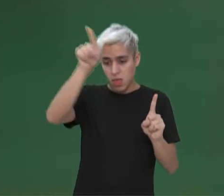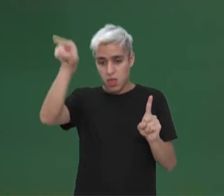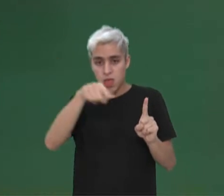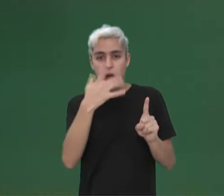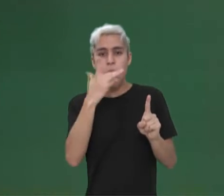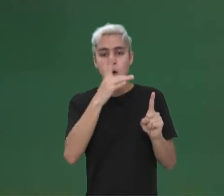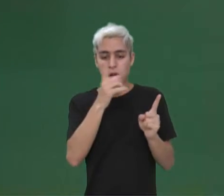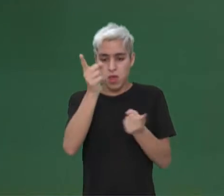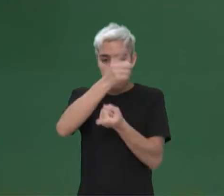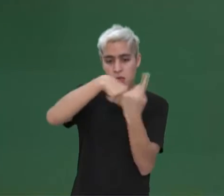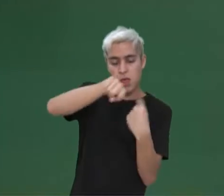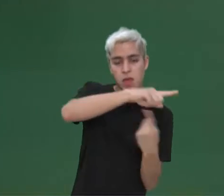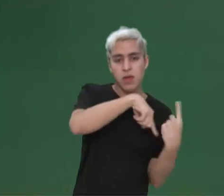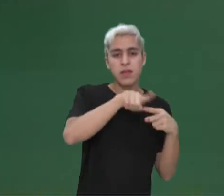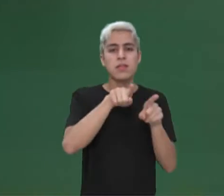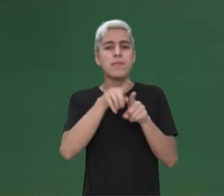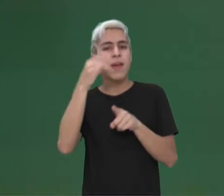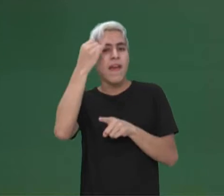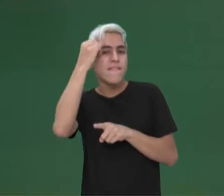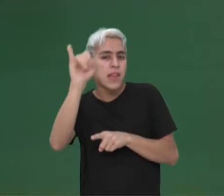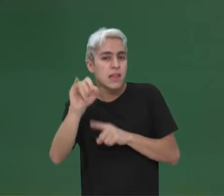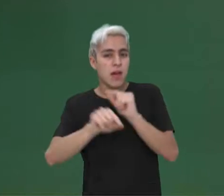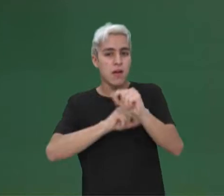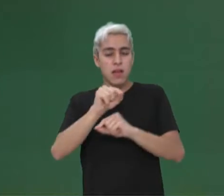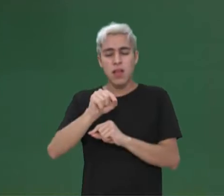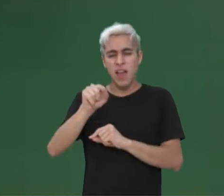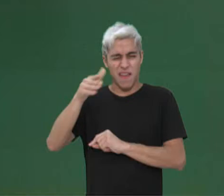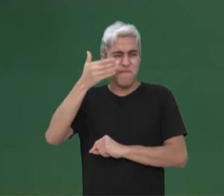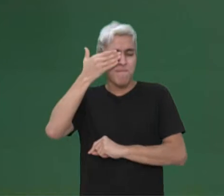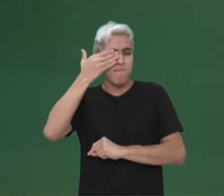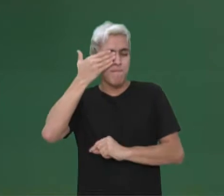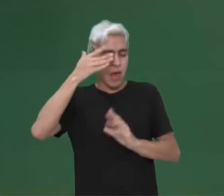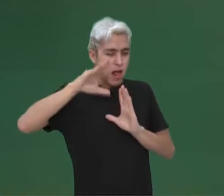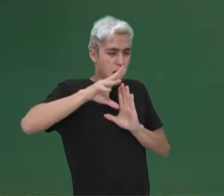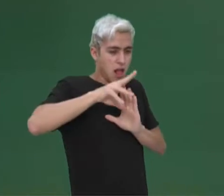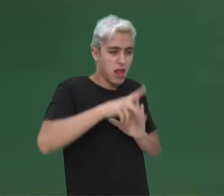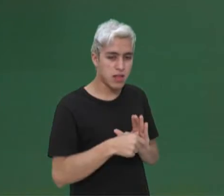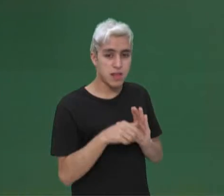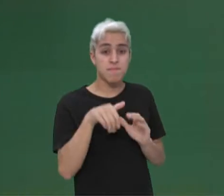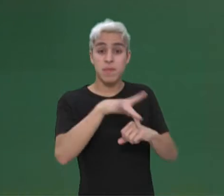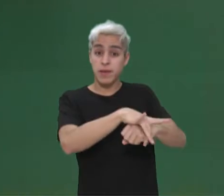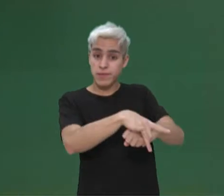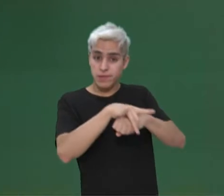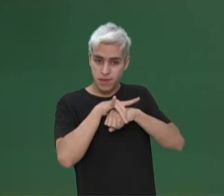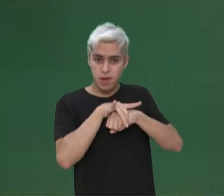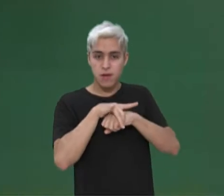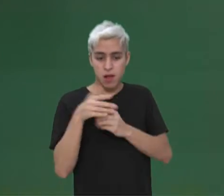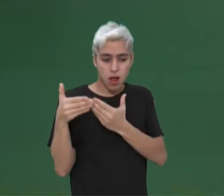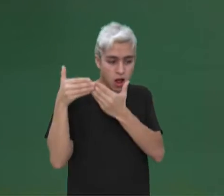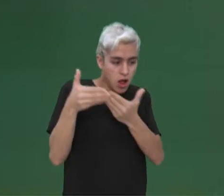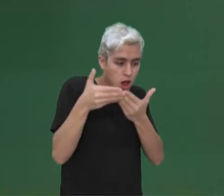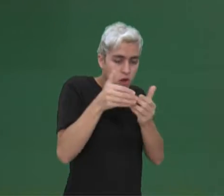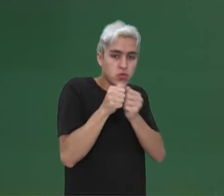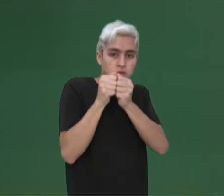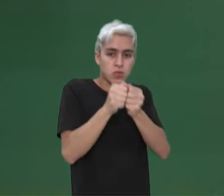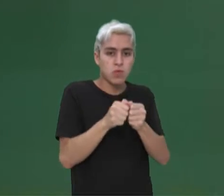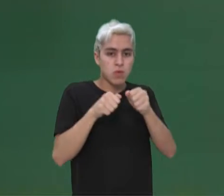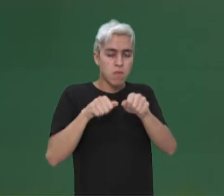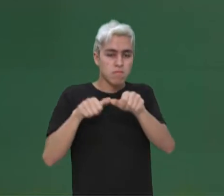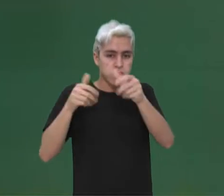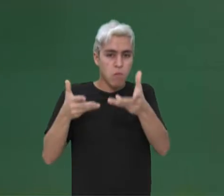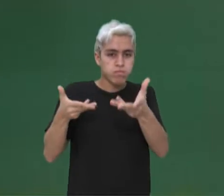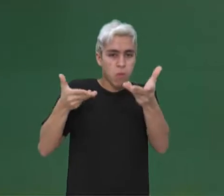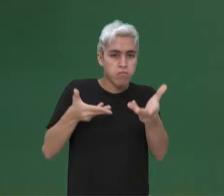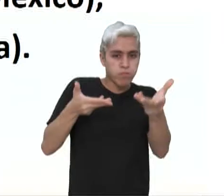ação dos piratas, os famosos piratas. Então, maior segurança com todos navegando juntos, todos os